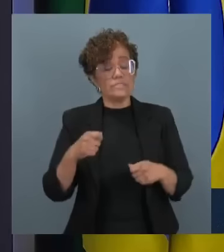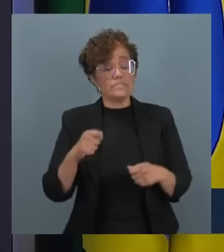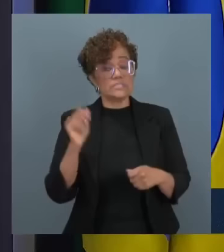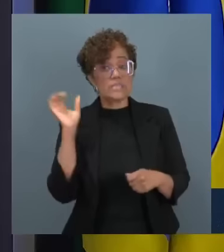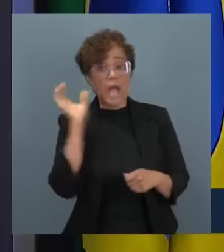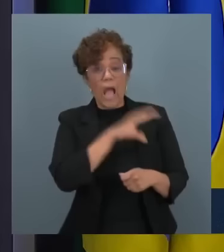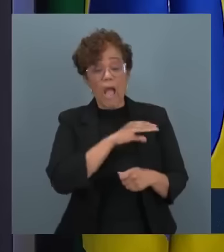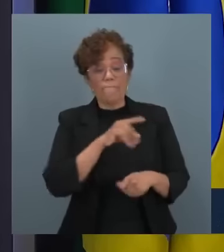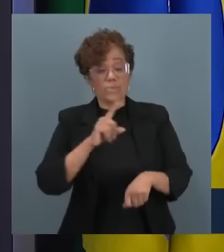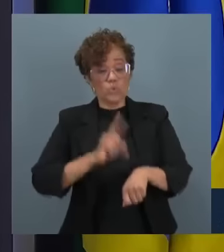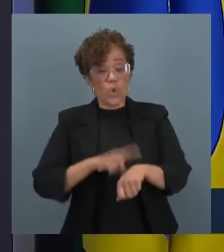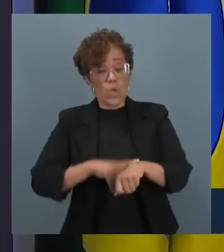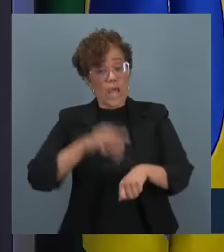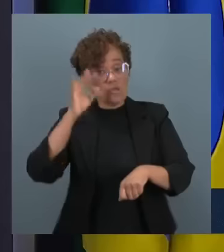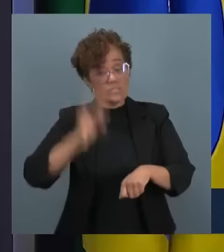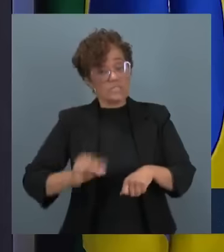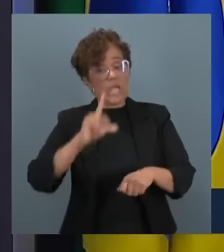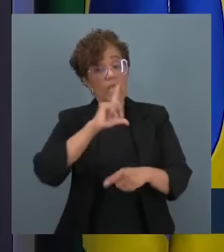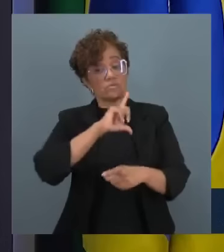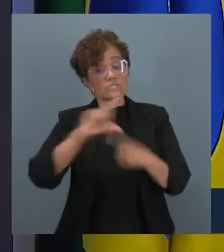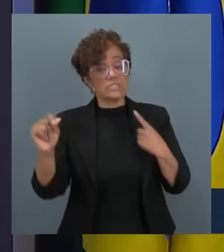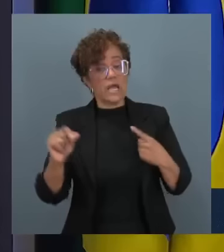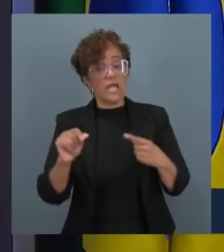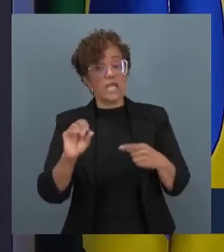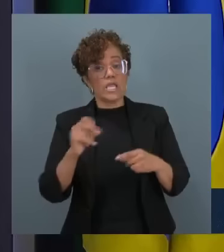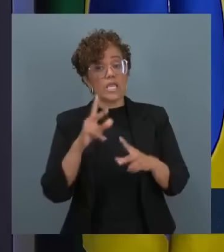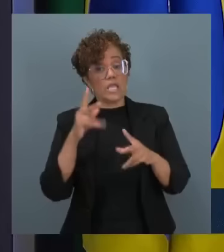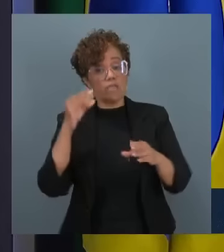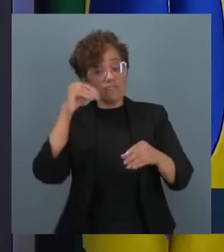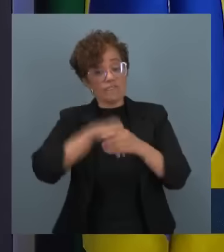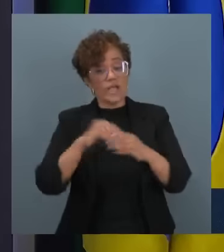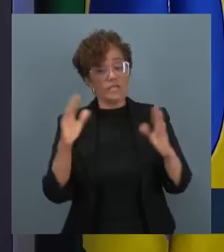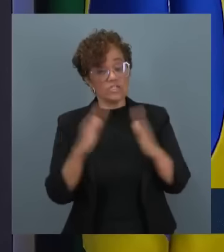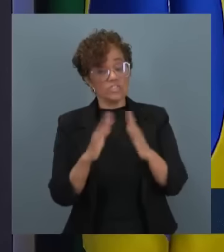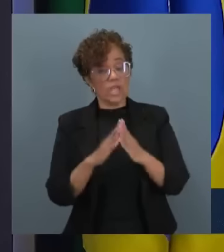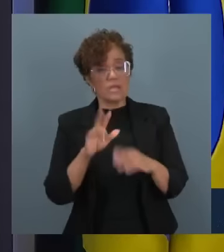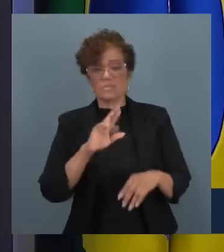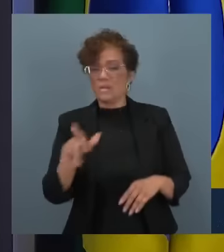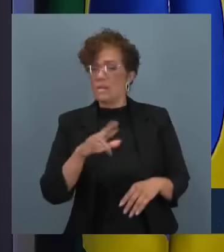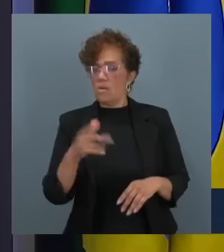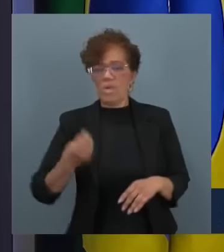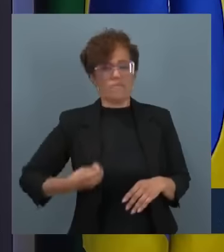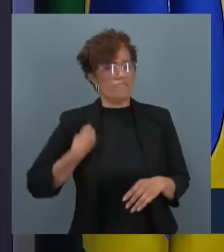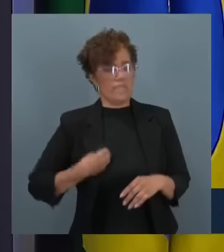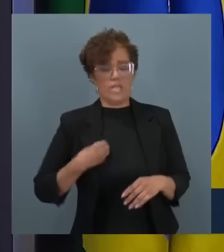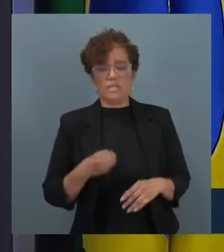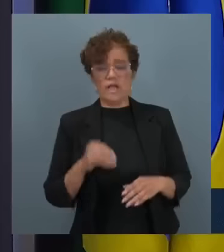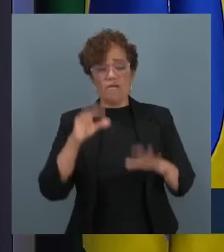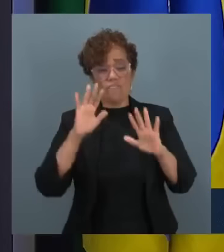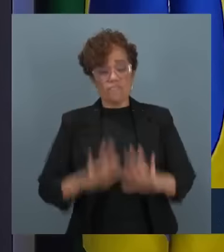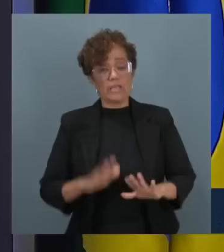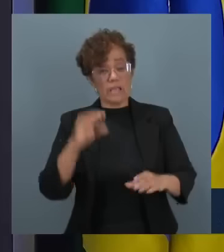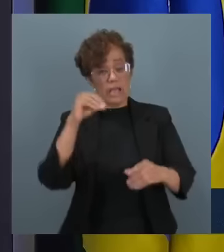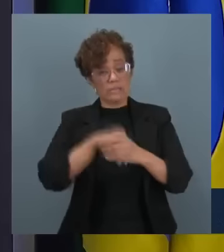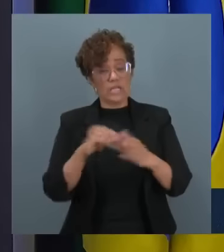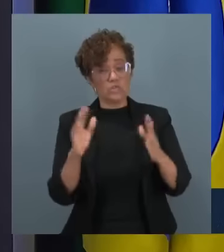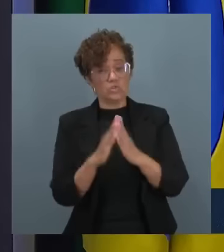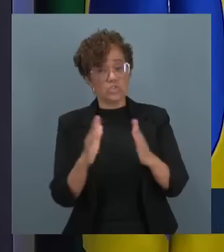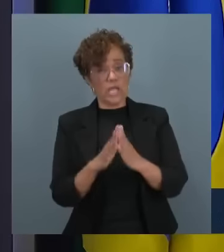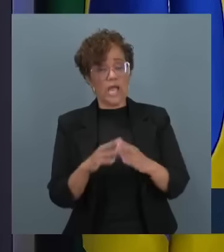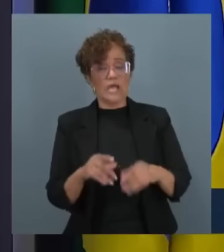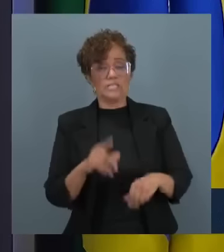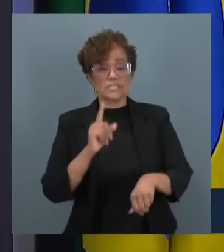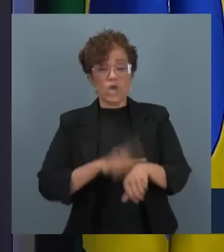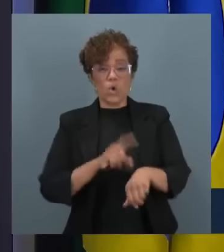informal, sob constante vigilância do crime. Isso não é vida, isso não é liberdade, isso não